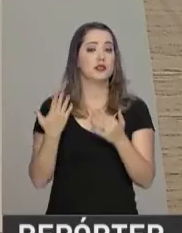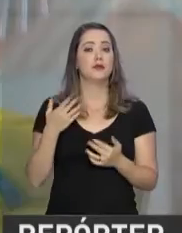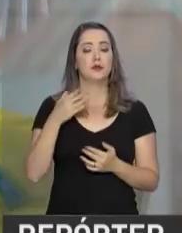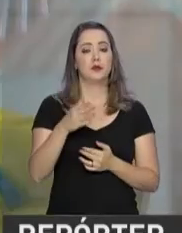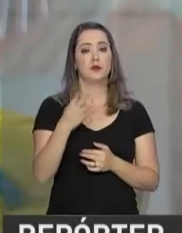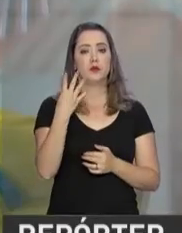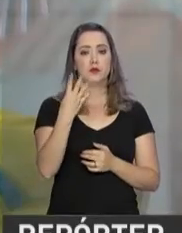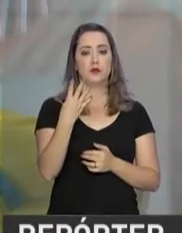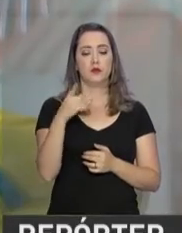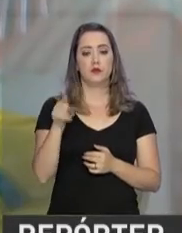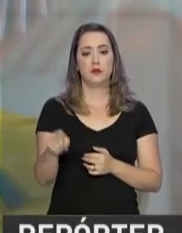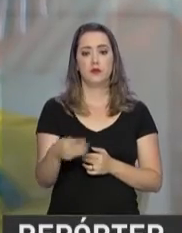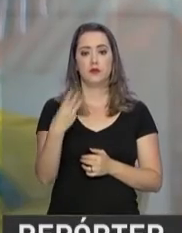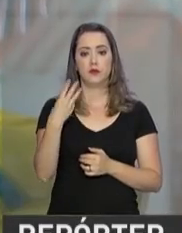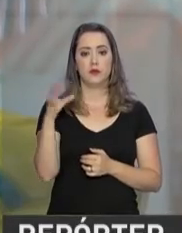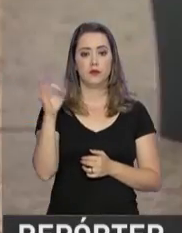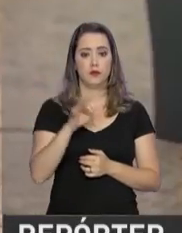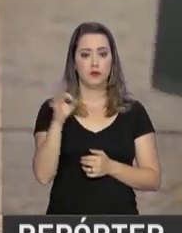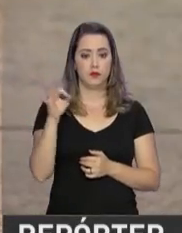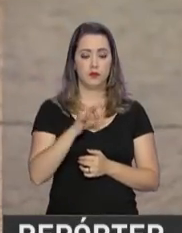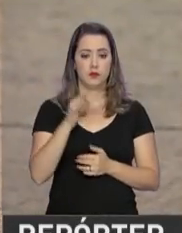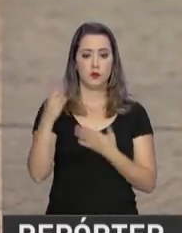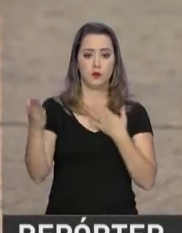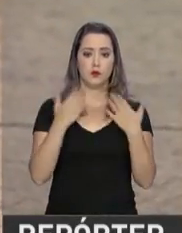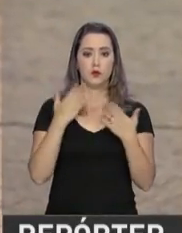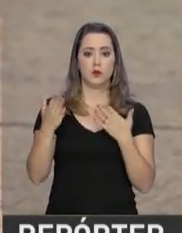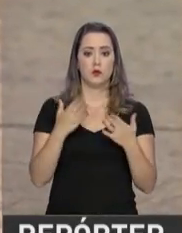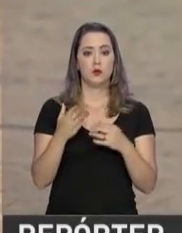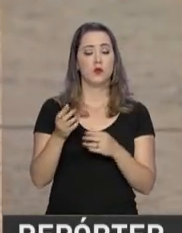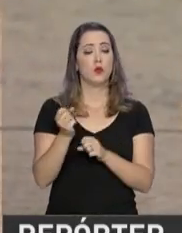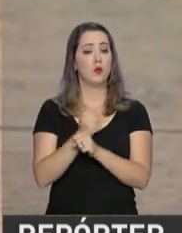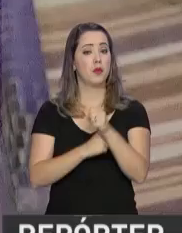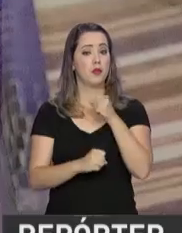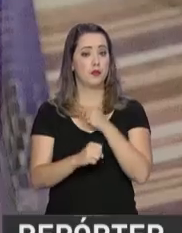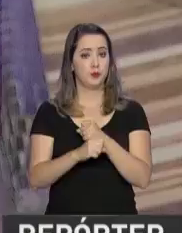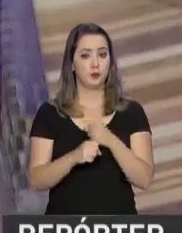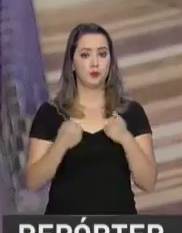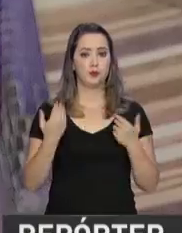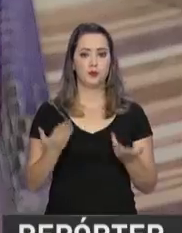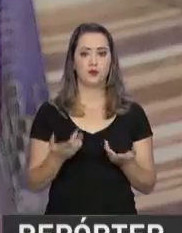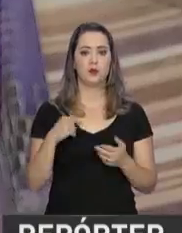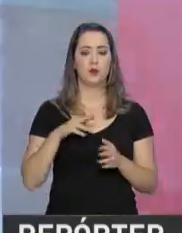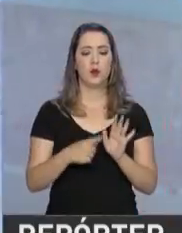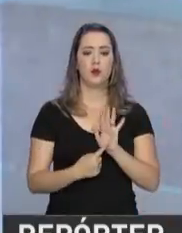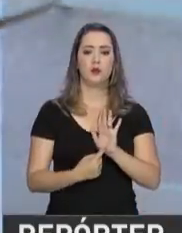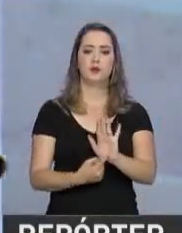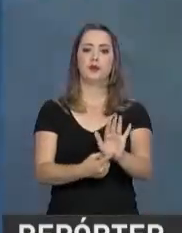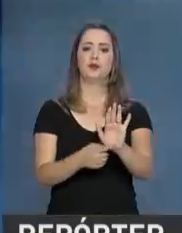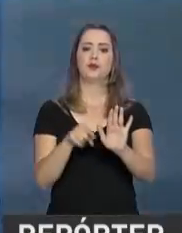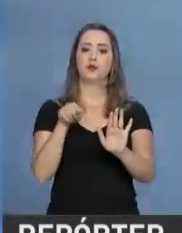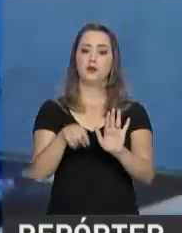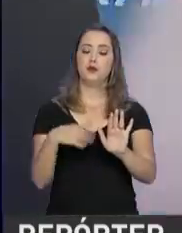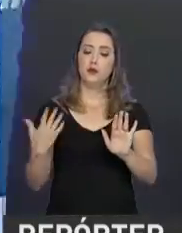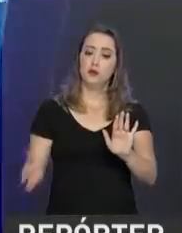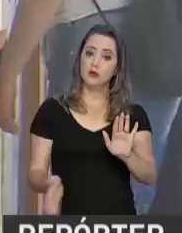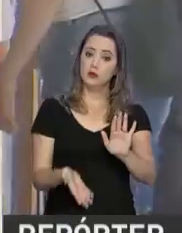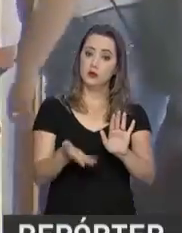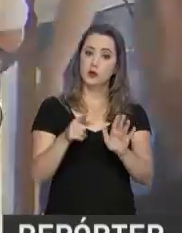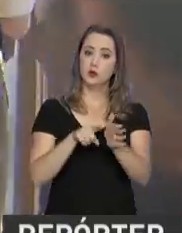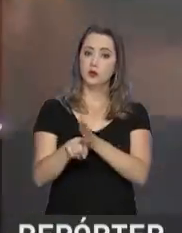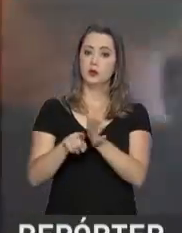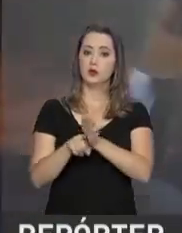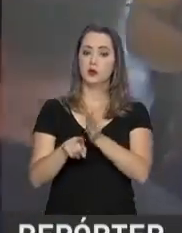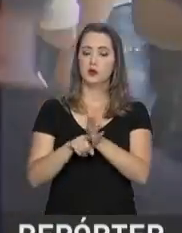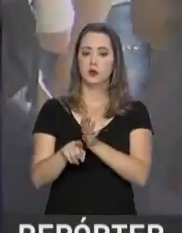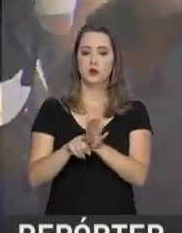de 4,3 por cento em relação à data de 2017 é o que aponta um levantamento da confederação nacional